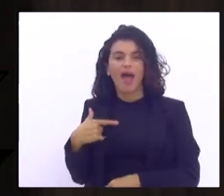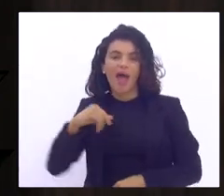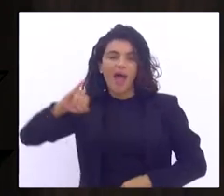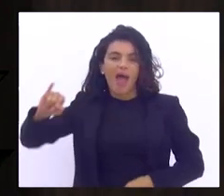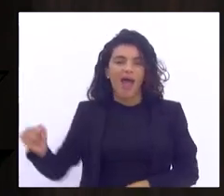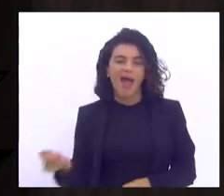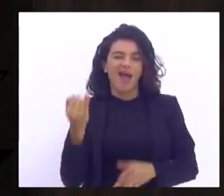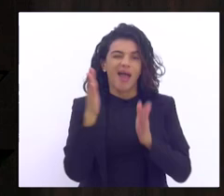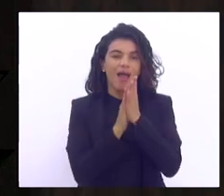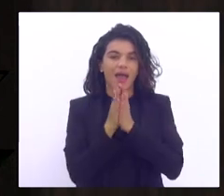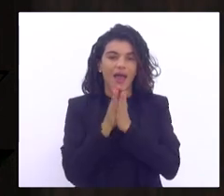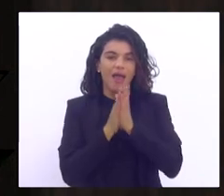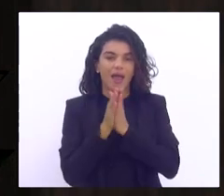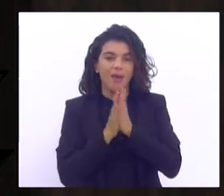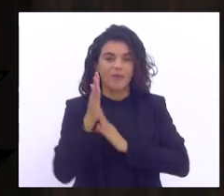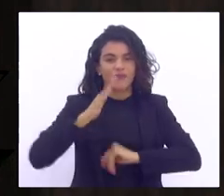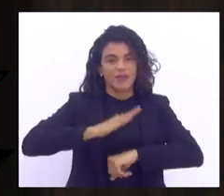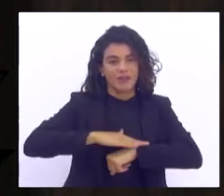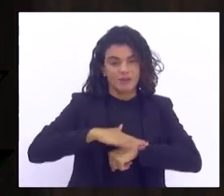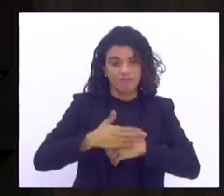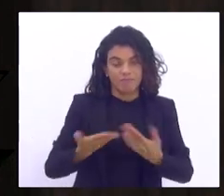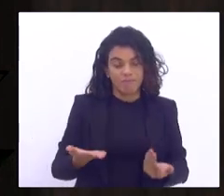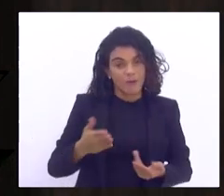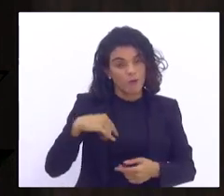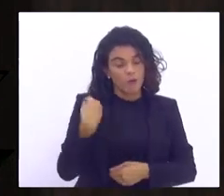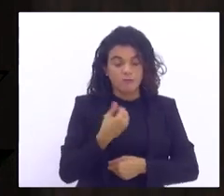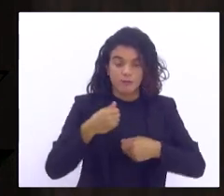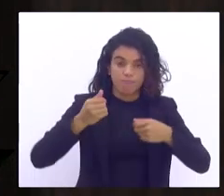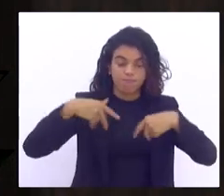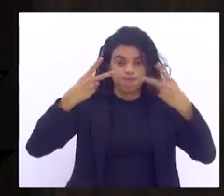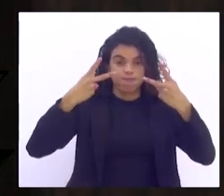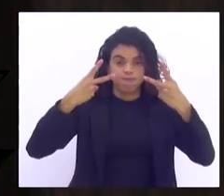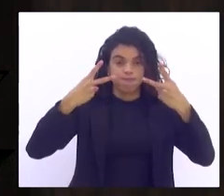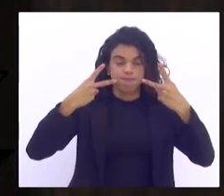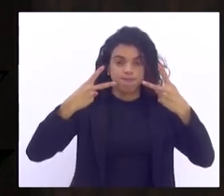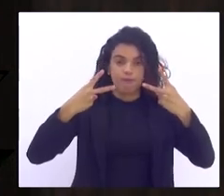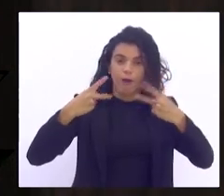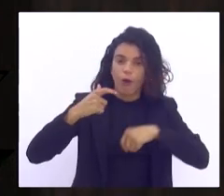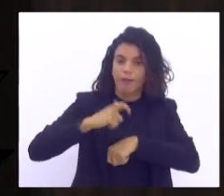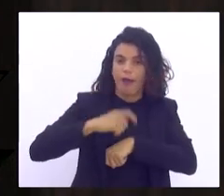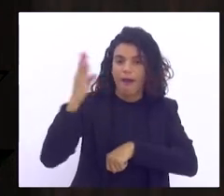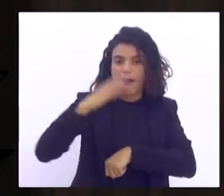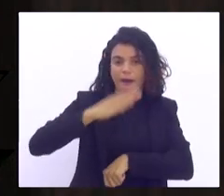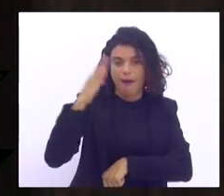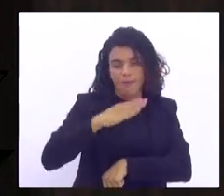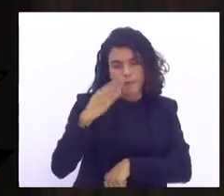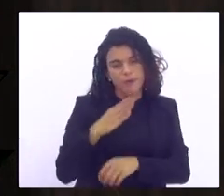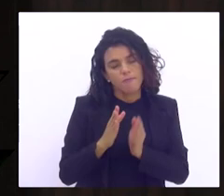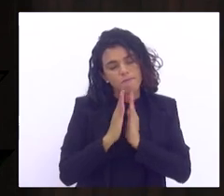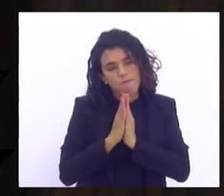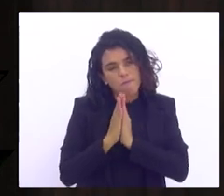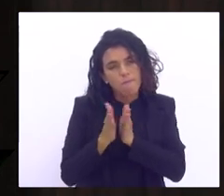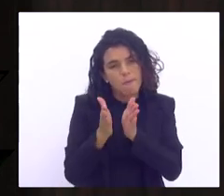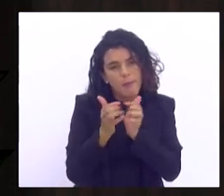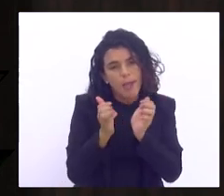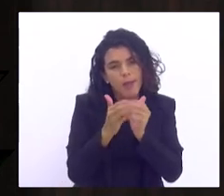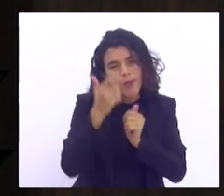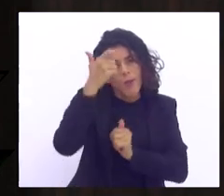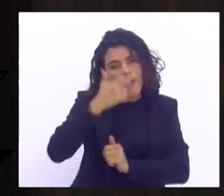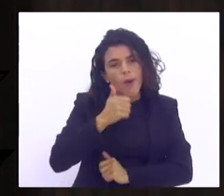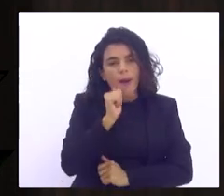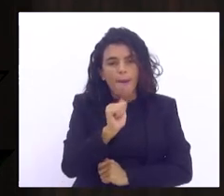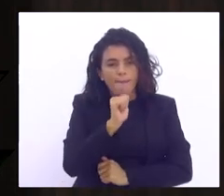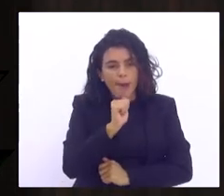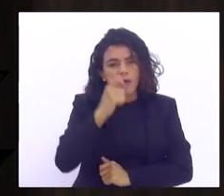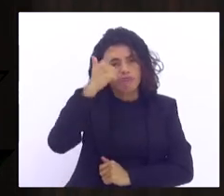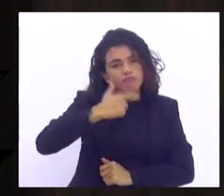alguma forma. Então, nós temos que acordar enquanto há tempo. E aqui é um apelo, literalmente. É um apelo de uma mãe, de uma mulher,